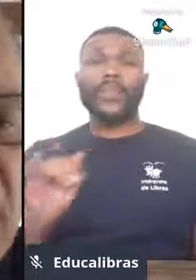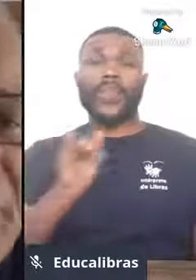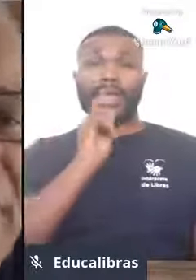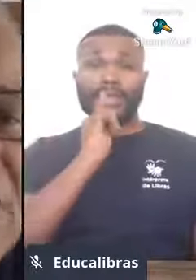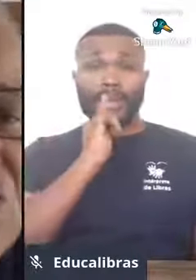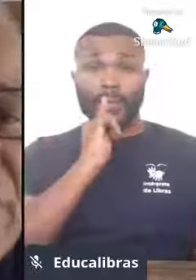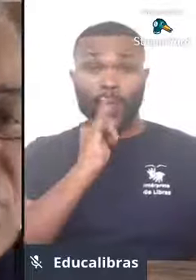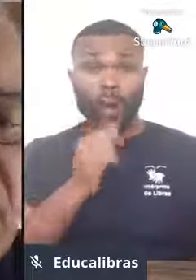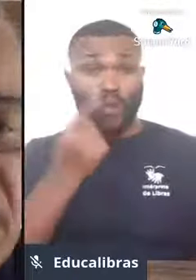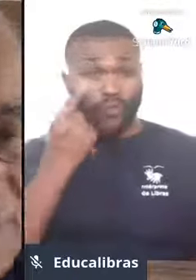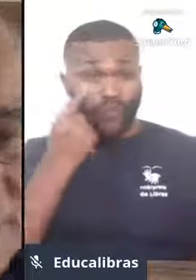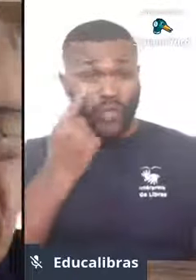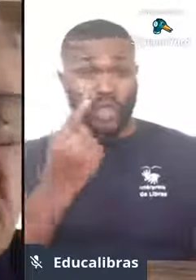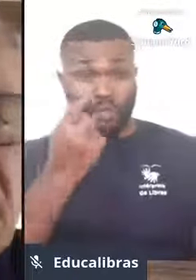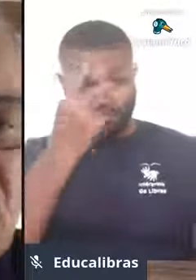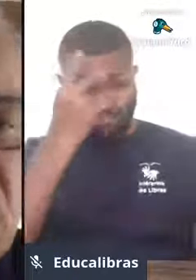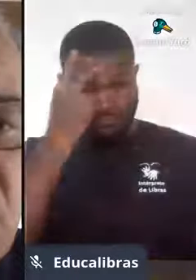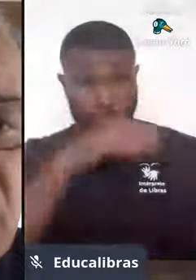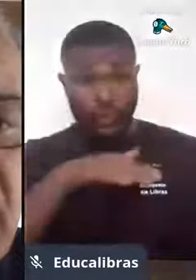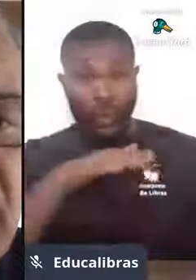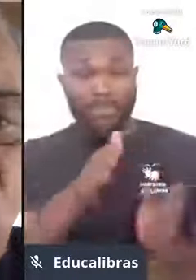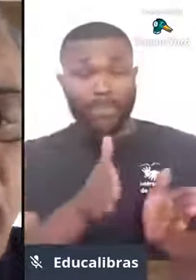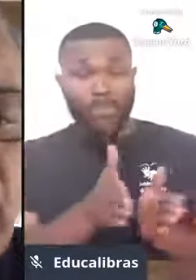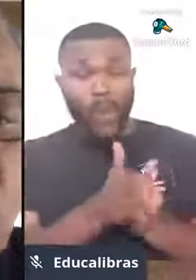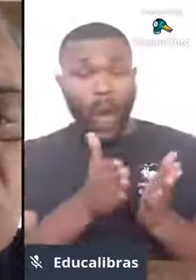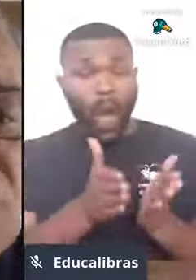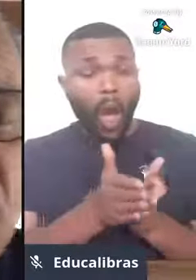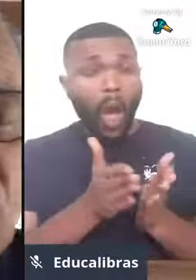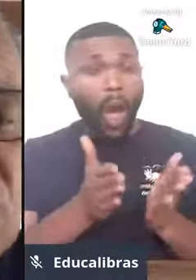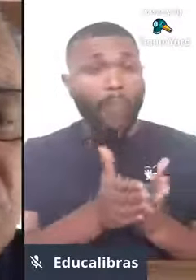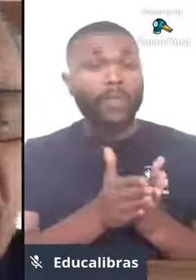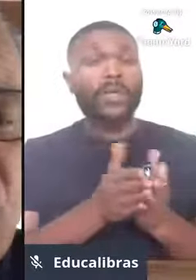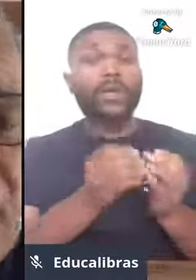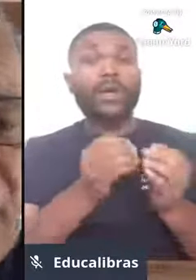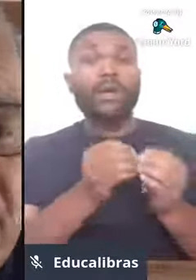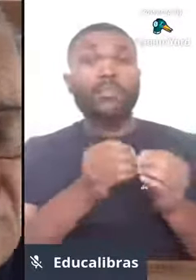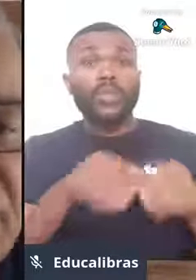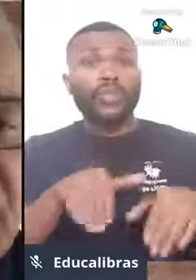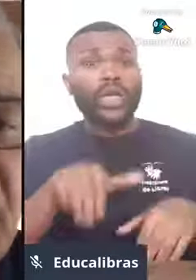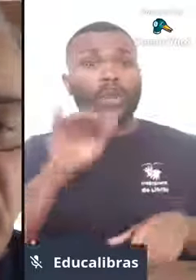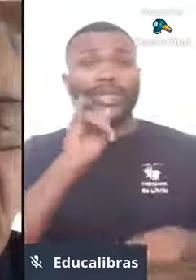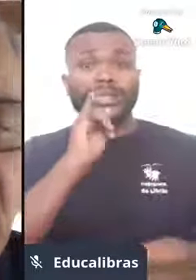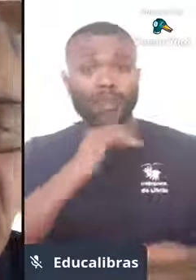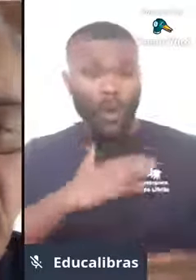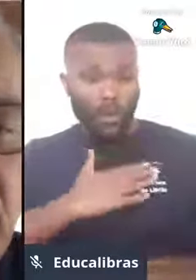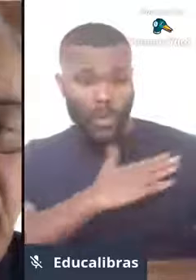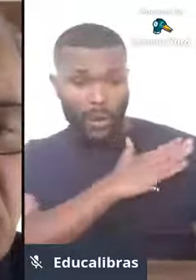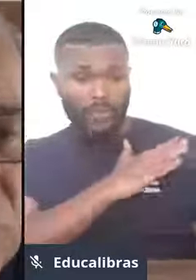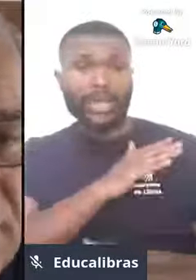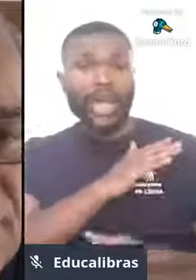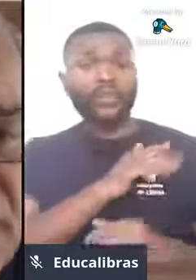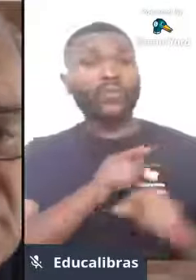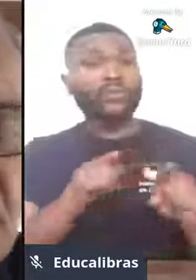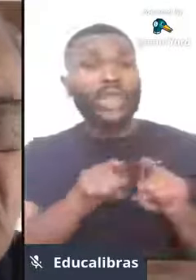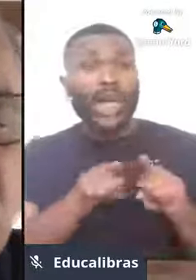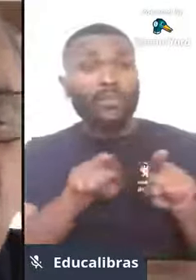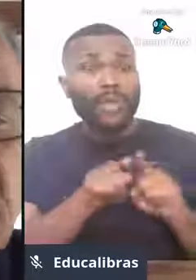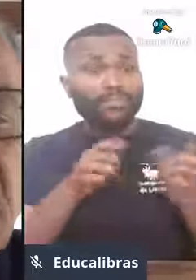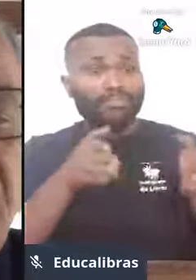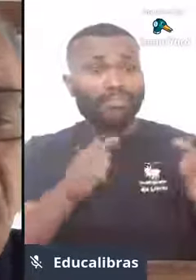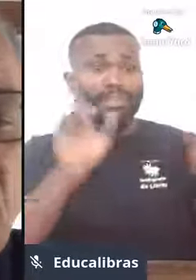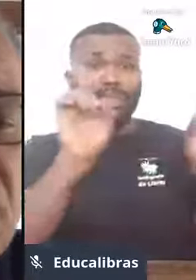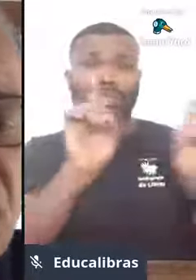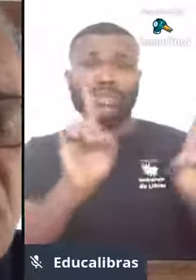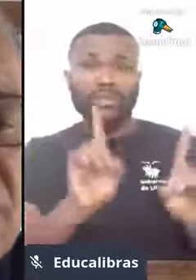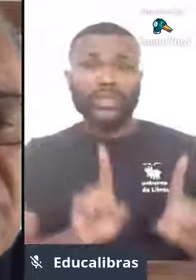extremo agravante dentro da deficiência, né? O preconceito, um extremo agravante dentro da pessoa com deficiência. Mas